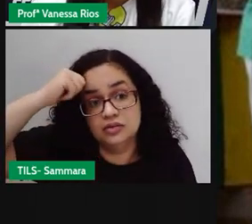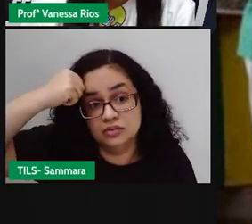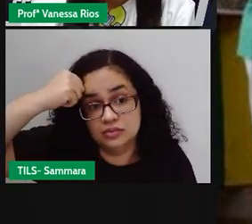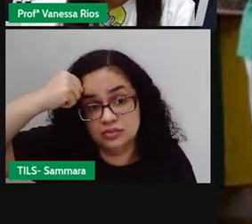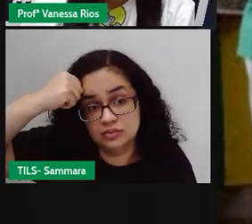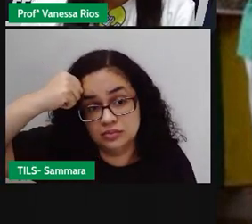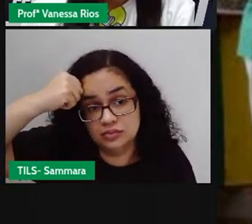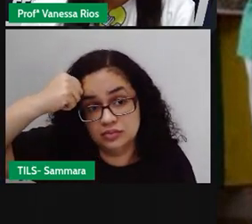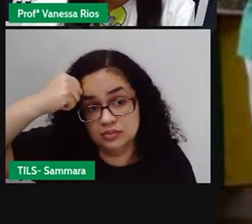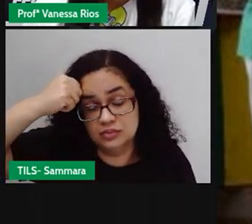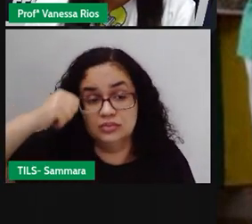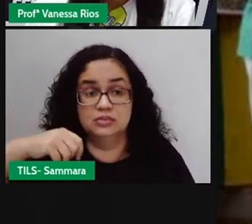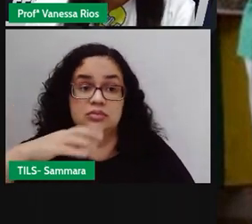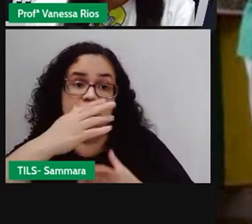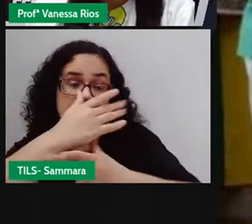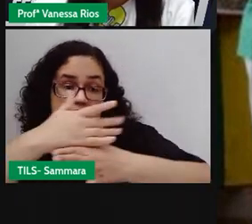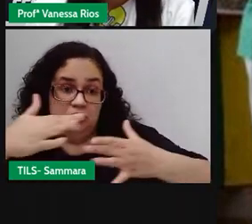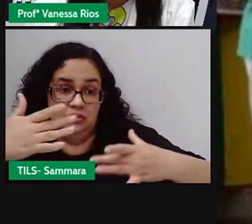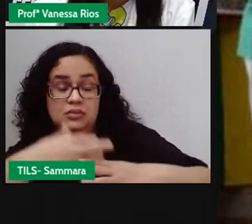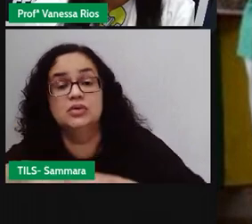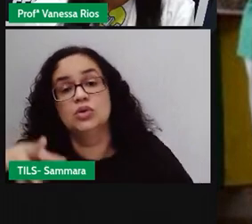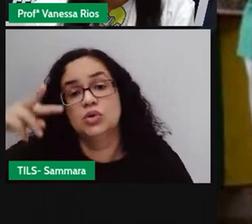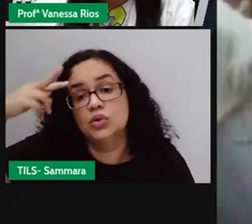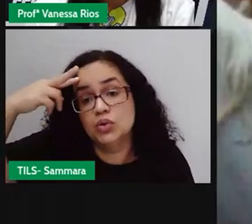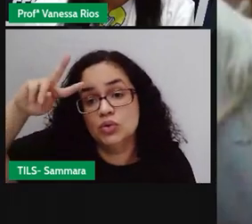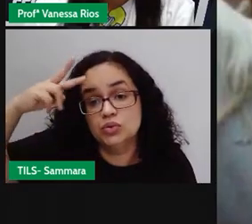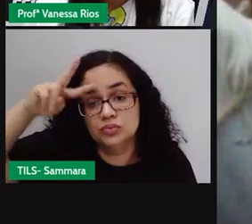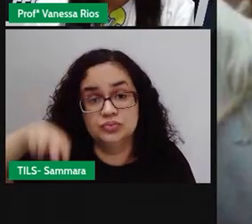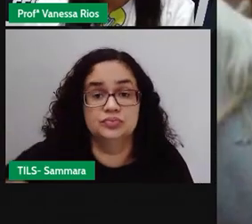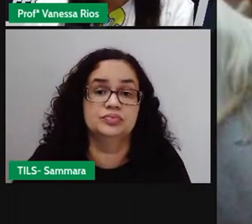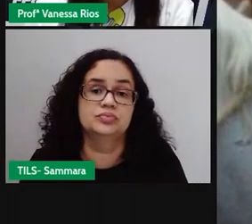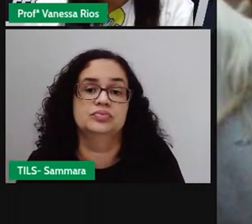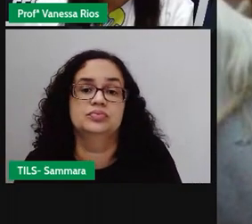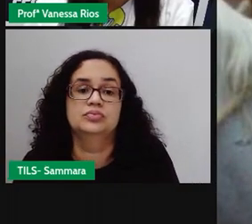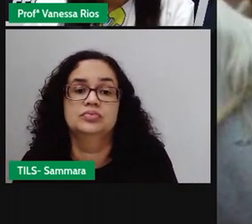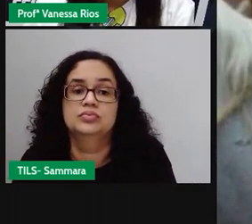para a constituição da cidade, da história da cidade.